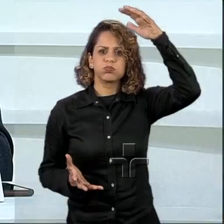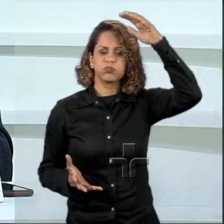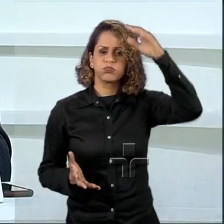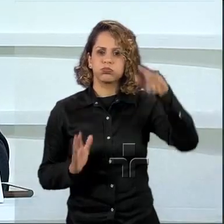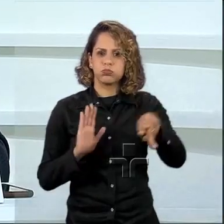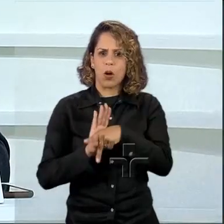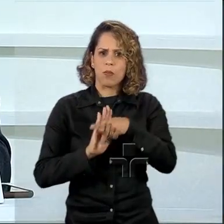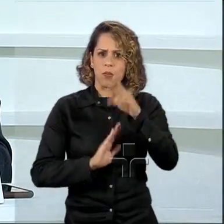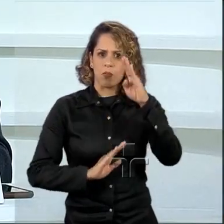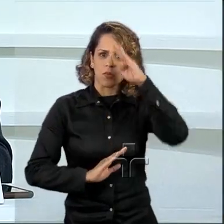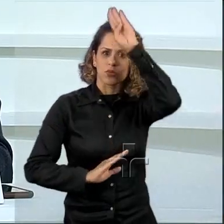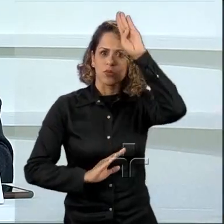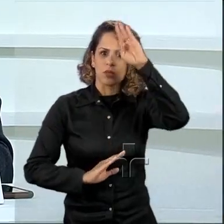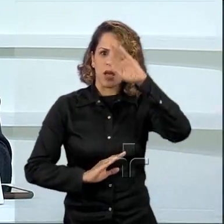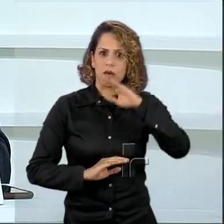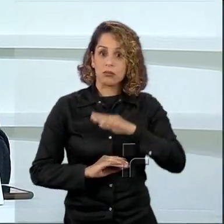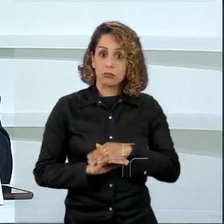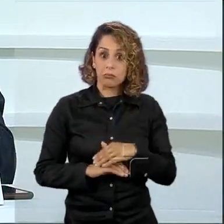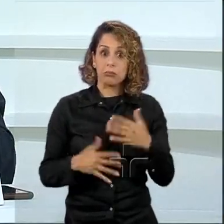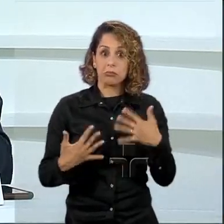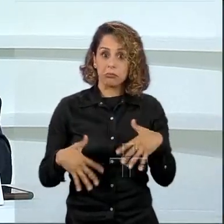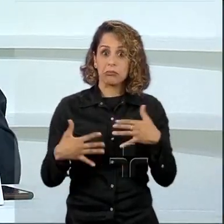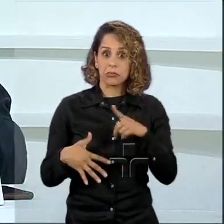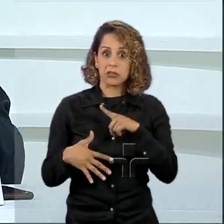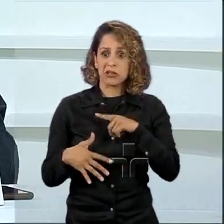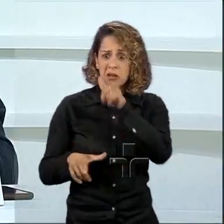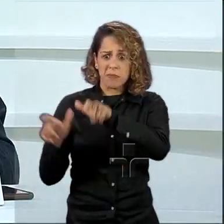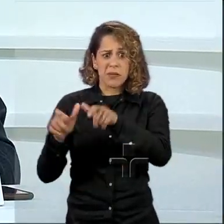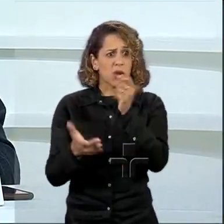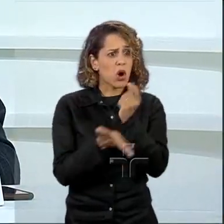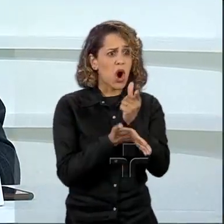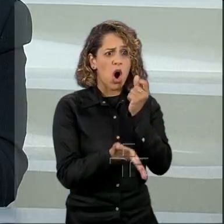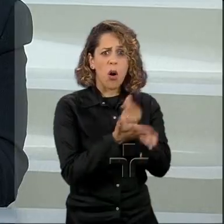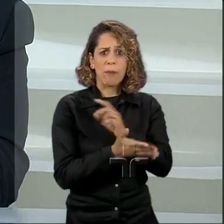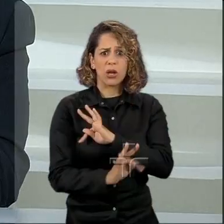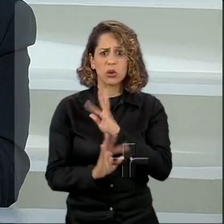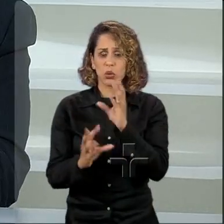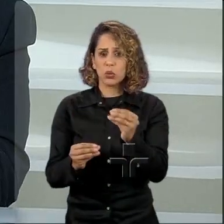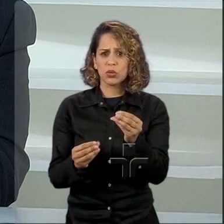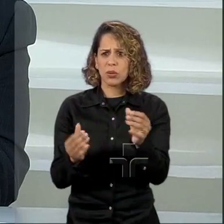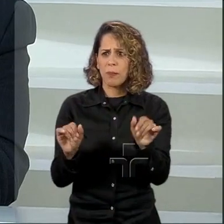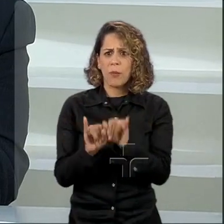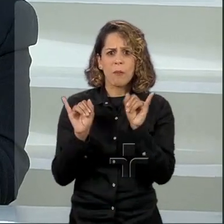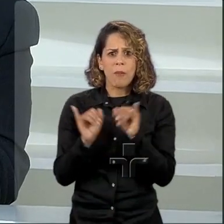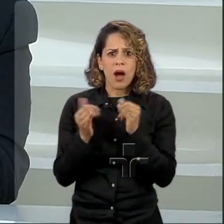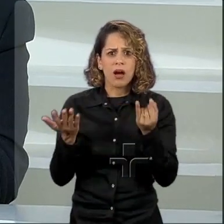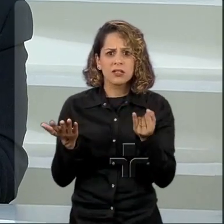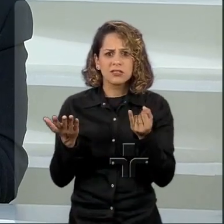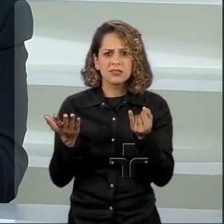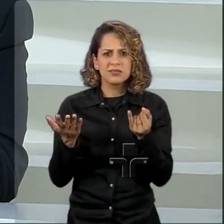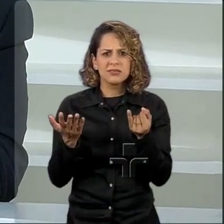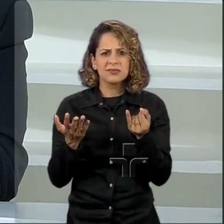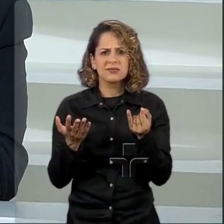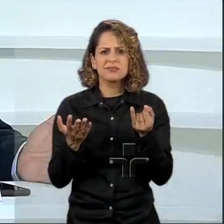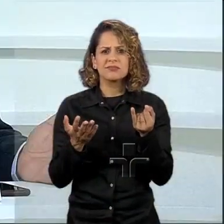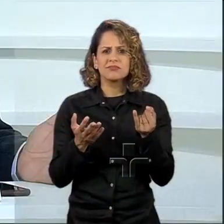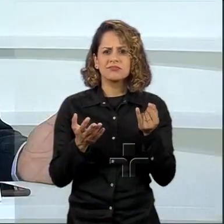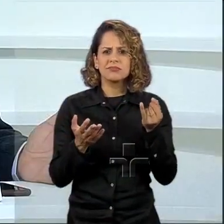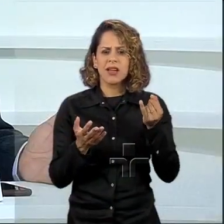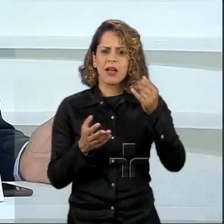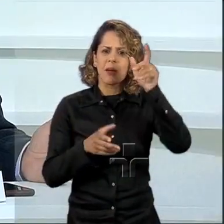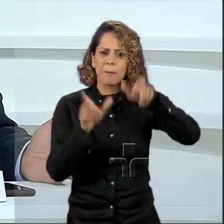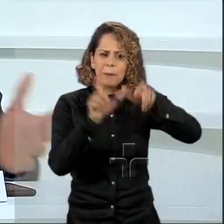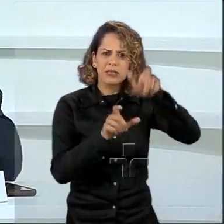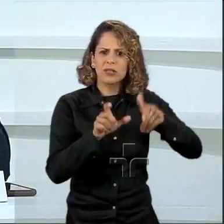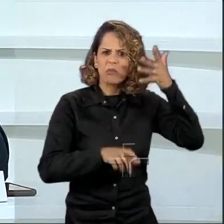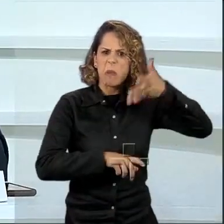vende, né? É inacreditável. Eu já vi tanta besteira, tanta bobagem. O sujeito fazendo ódio ao senso comum contra o conhecimento. Pois é inacreditável.